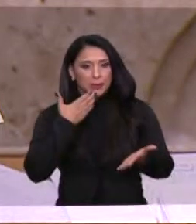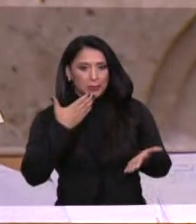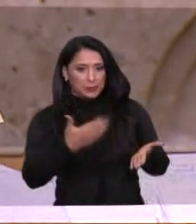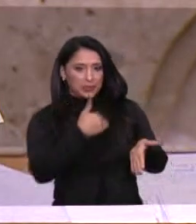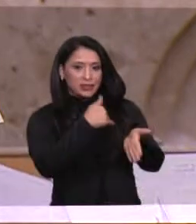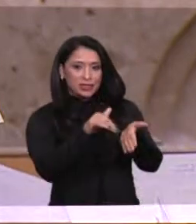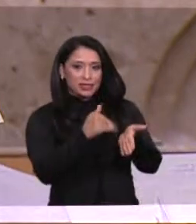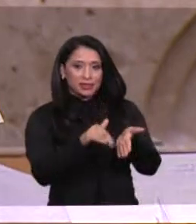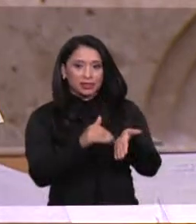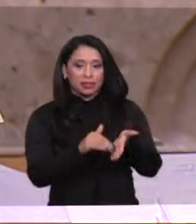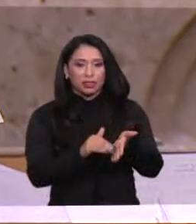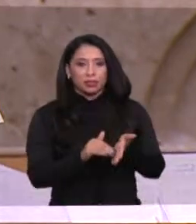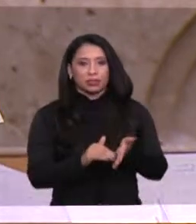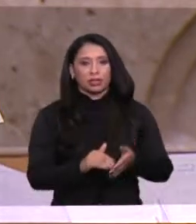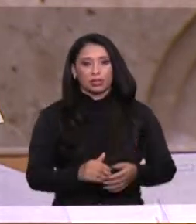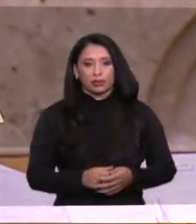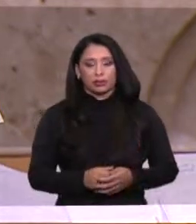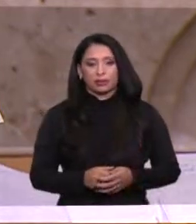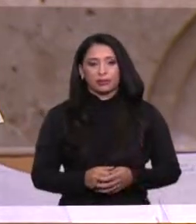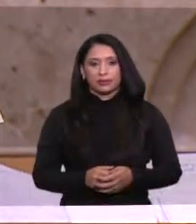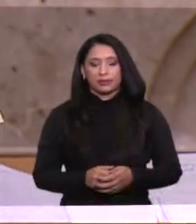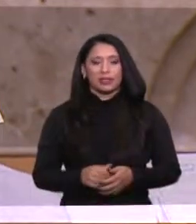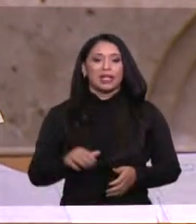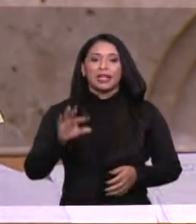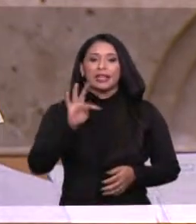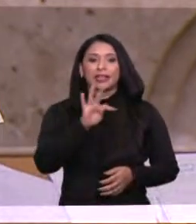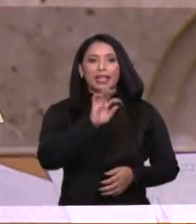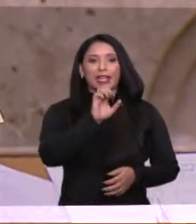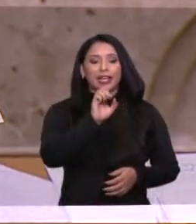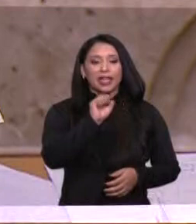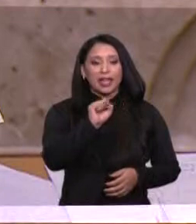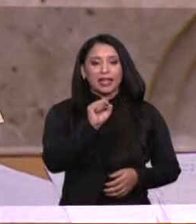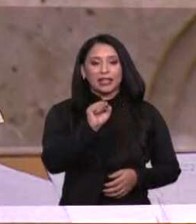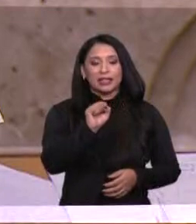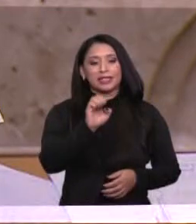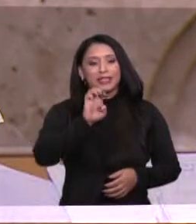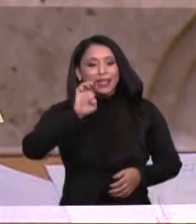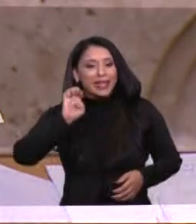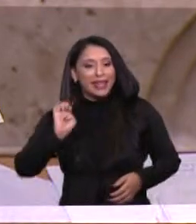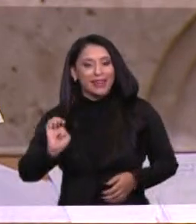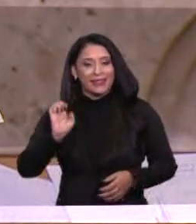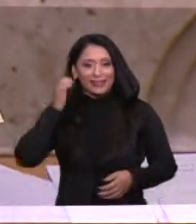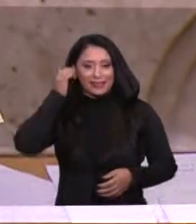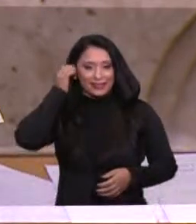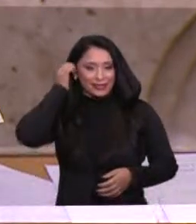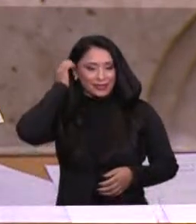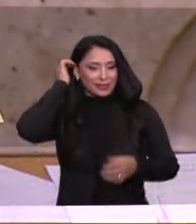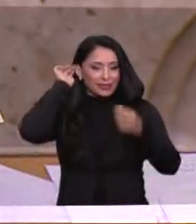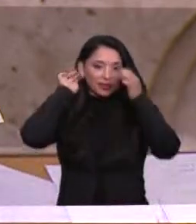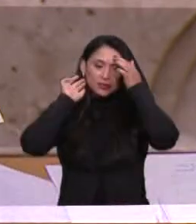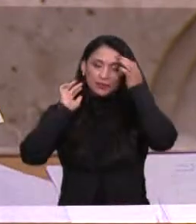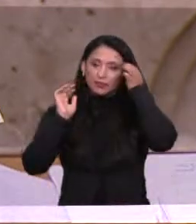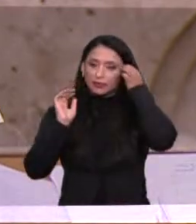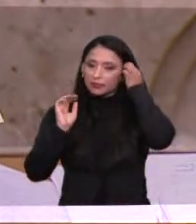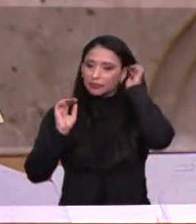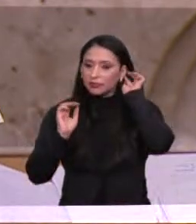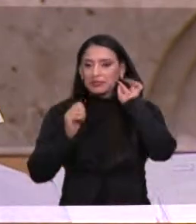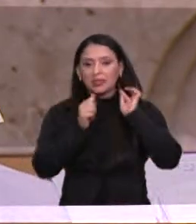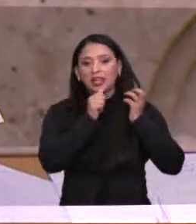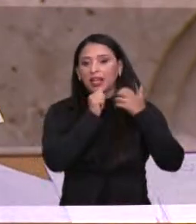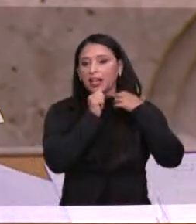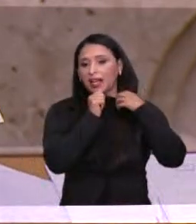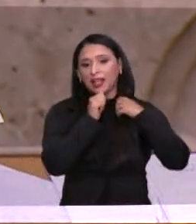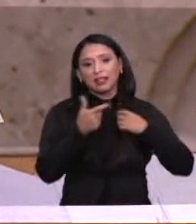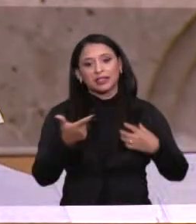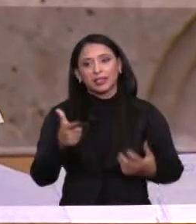do trabalho não do eleitoral Eleitoral do Tribunal Superior Eleitoral Ainda não temos esse